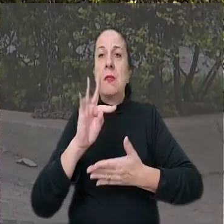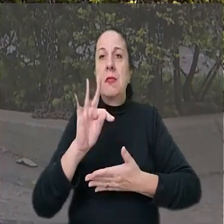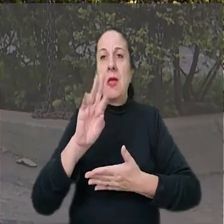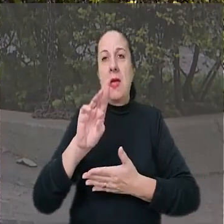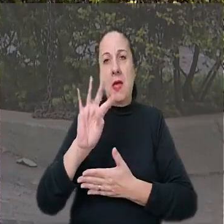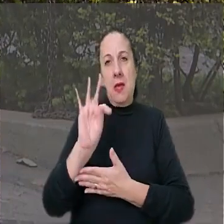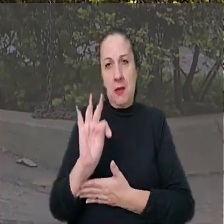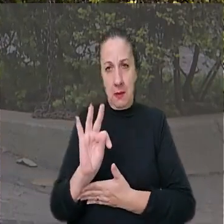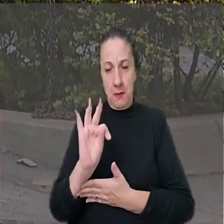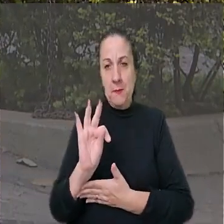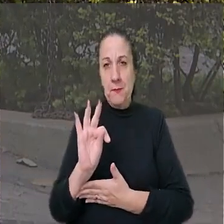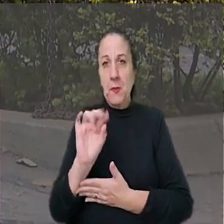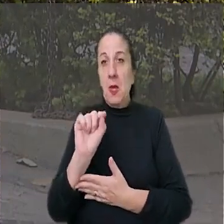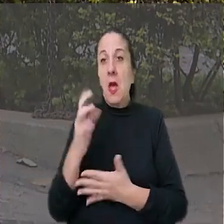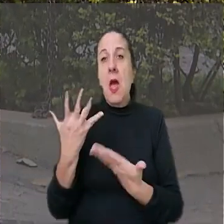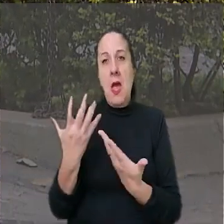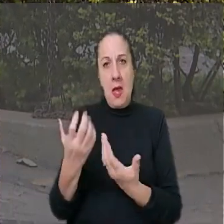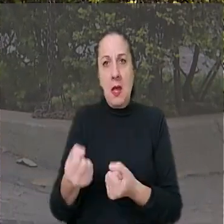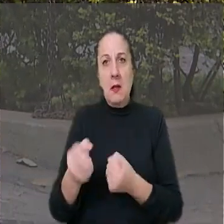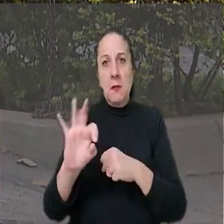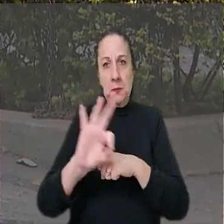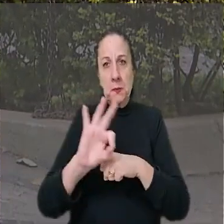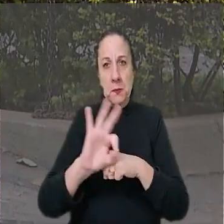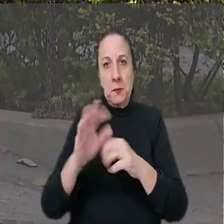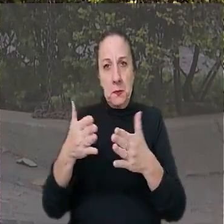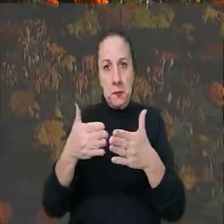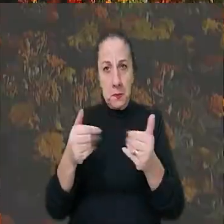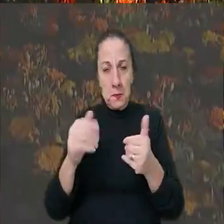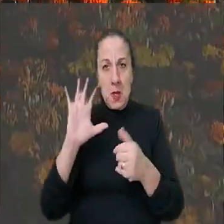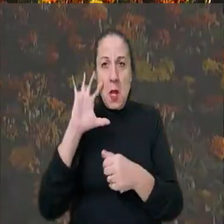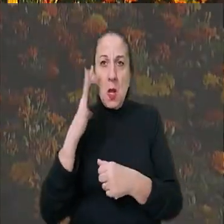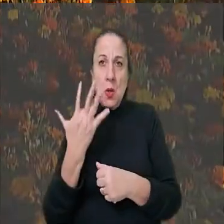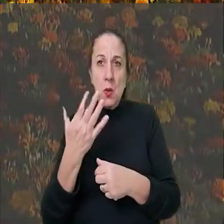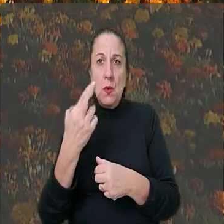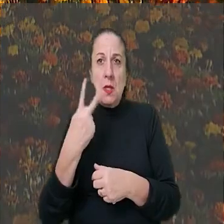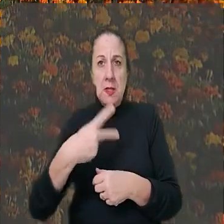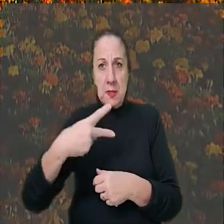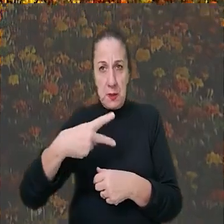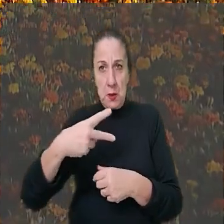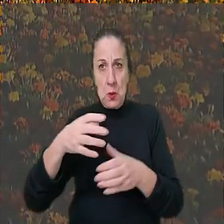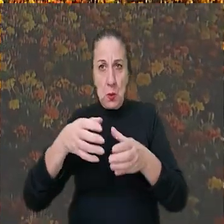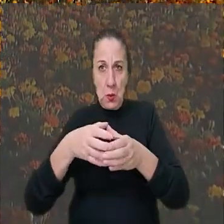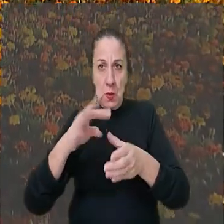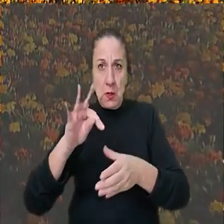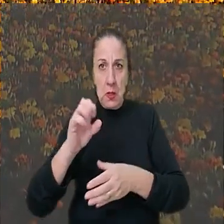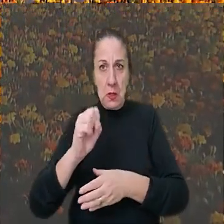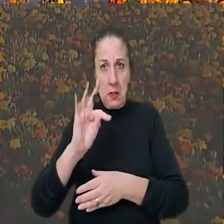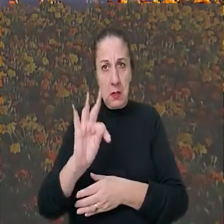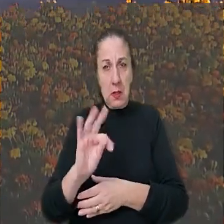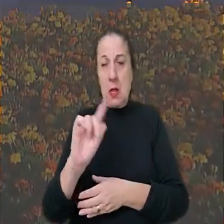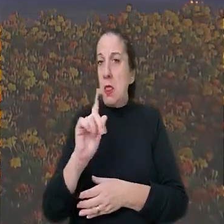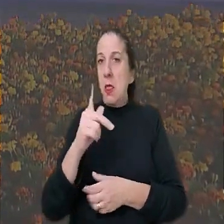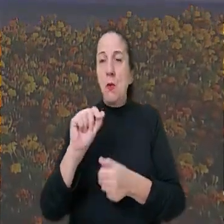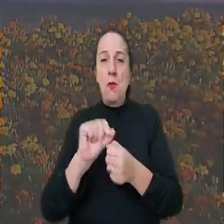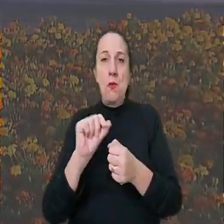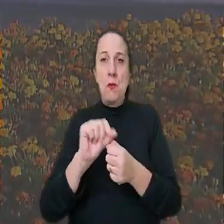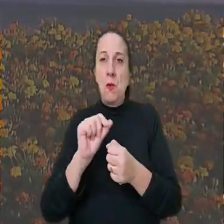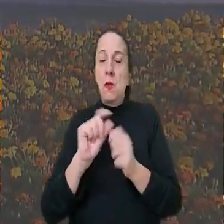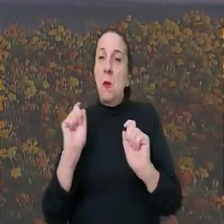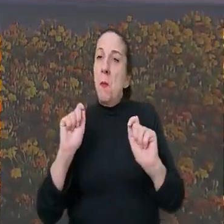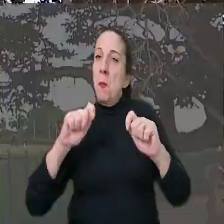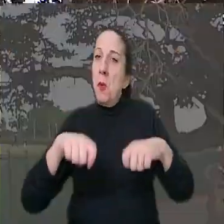Conforme o TRT, ao atender o pedido dos advogados, a decisão da 2ª turma do TST não fazia